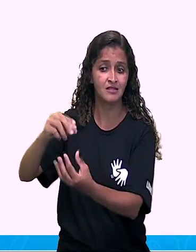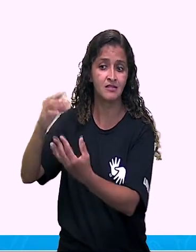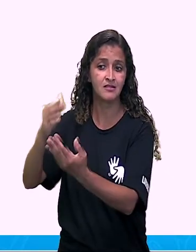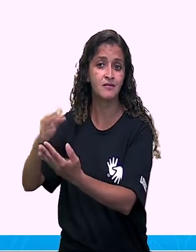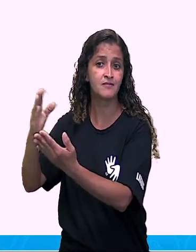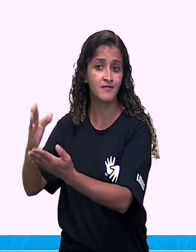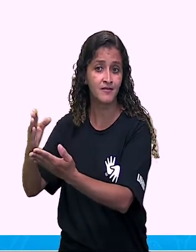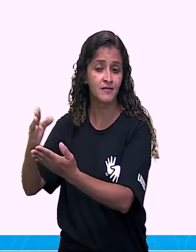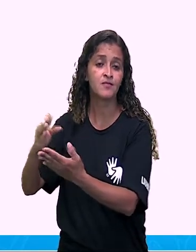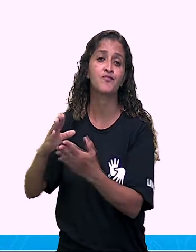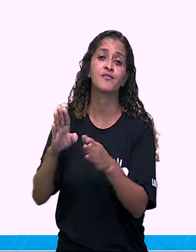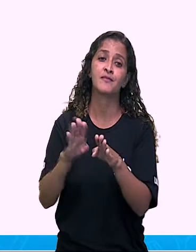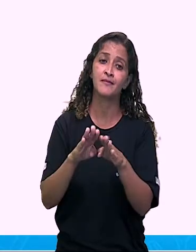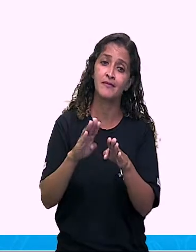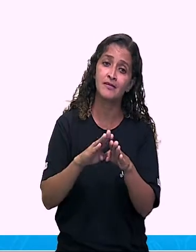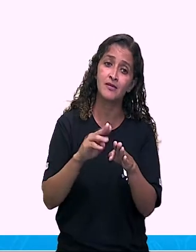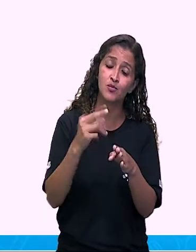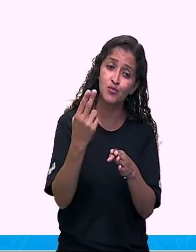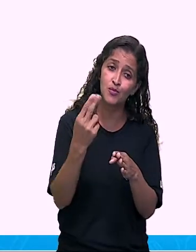70.